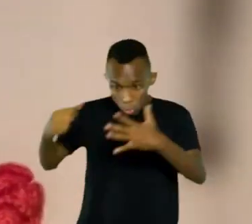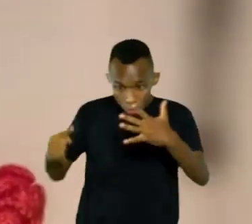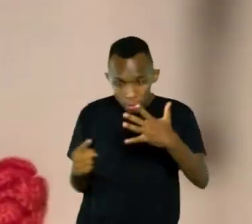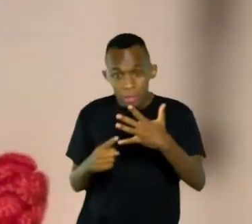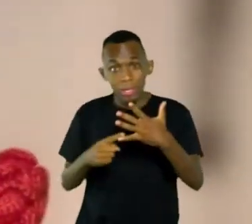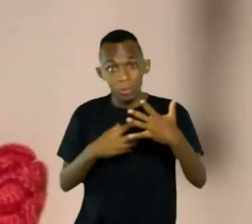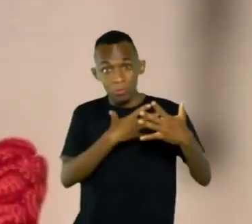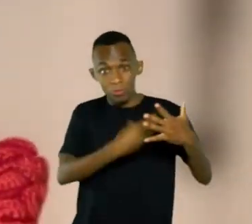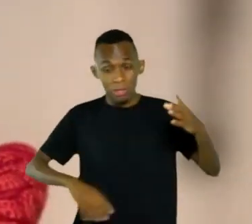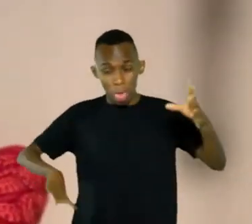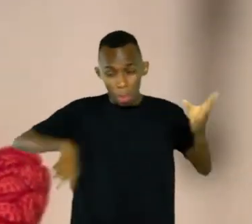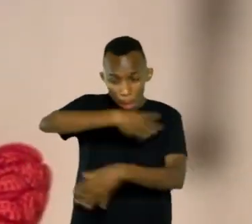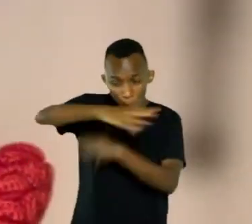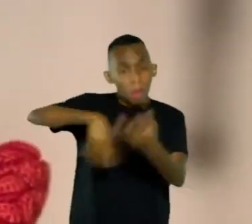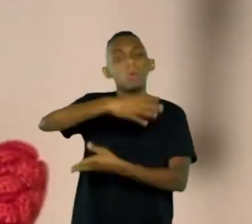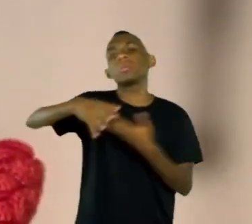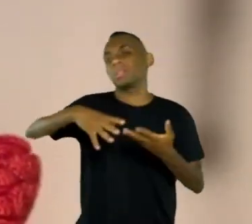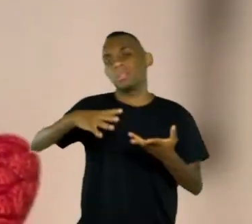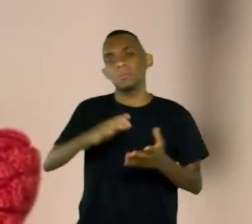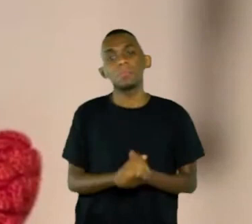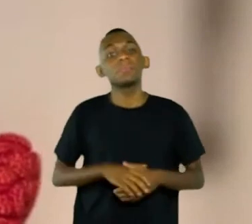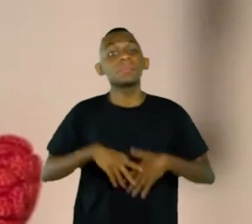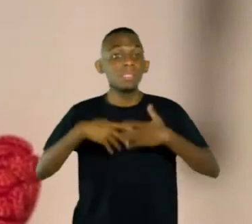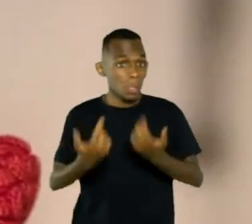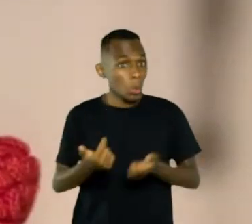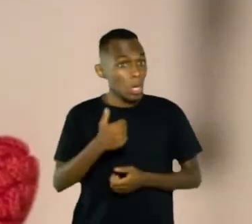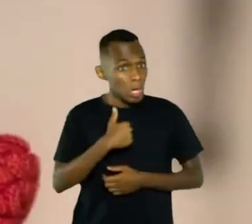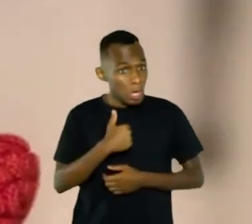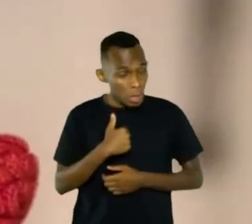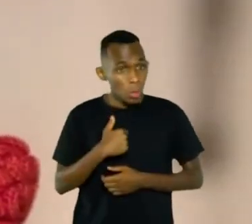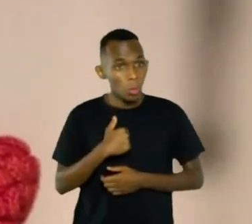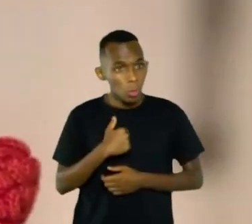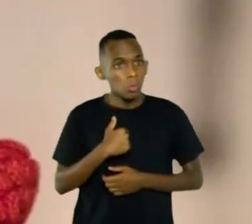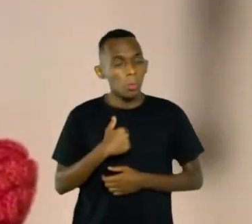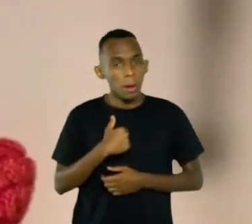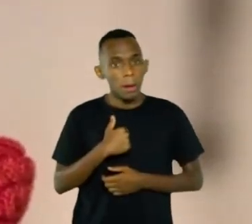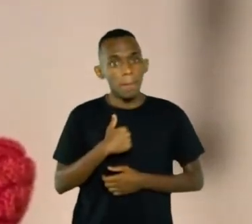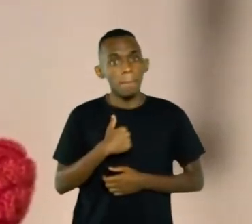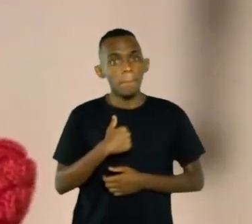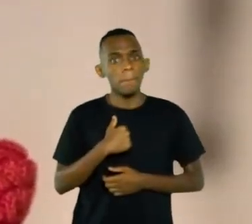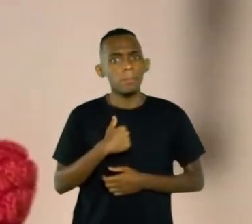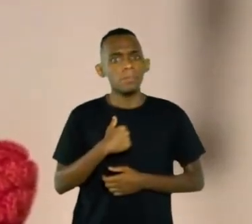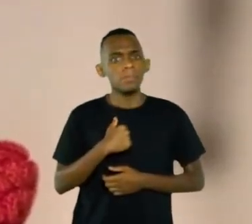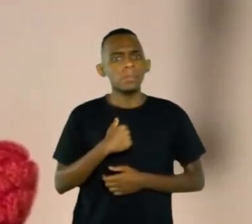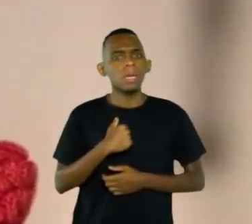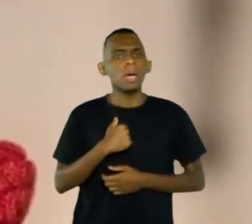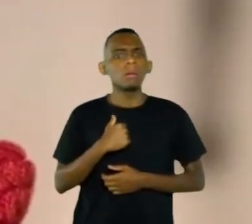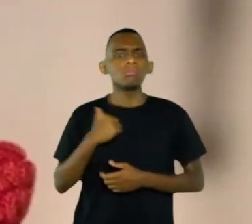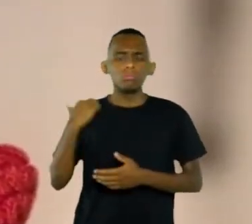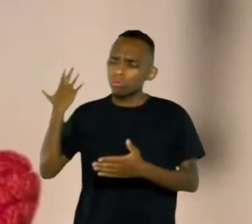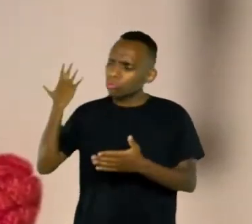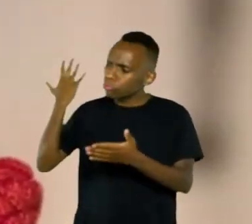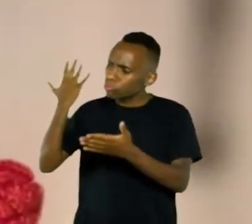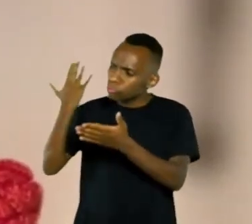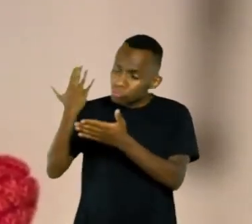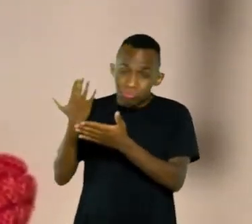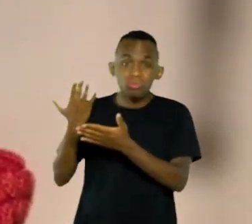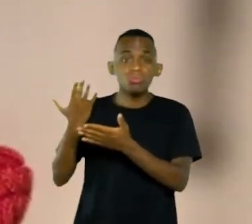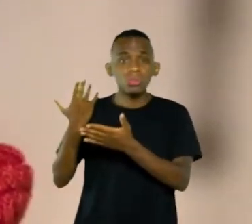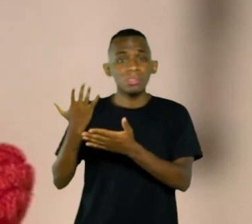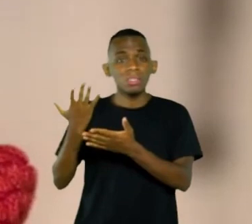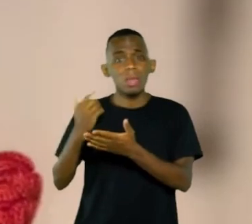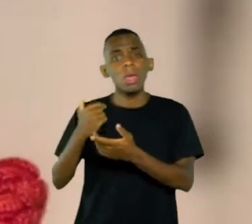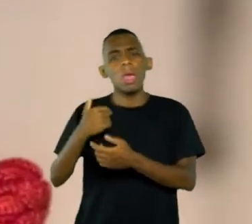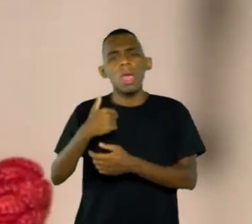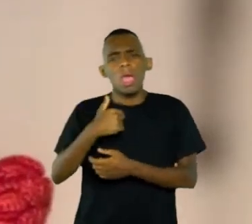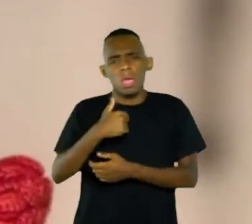das coisas, né? Então eu tive, e eu ouvia até bem pouco tempo, assim, muito essa definição já na ponta